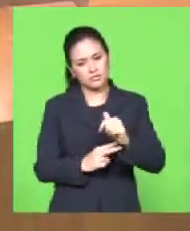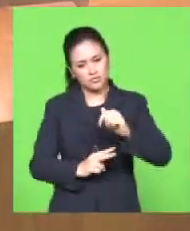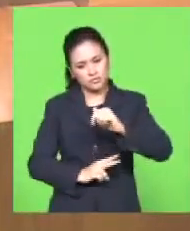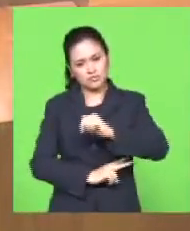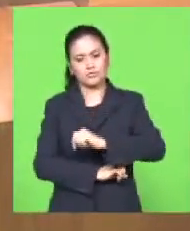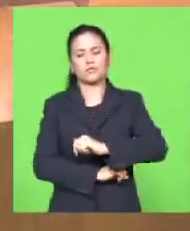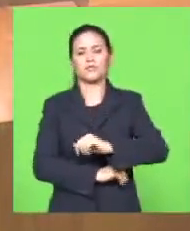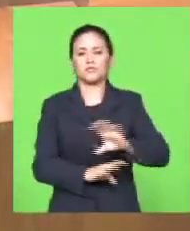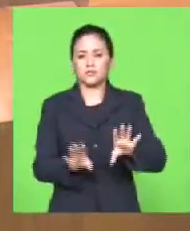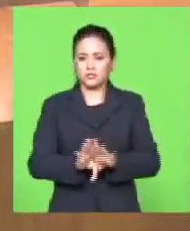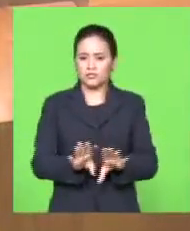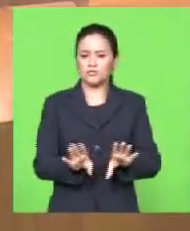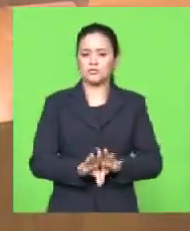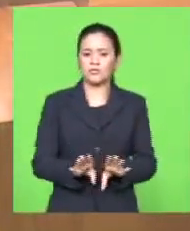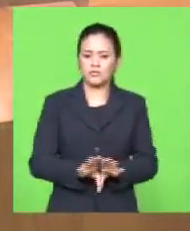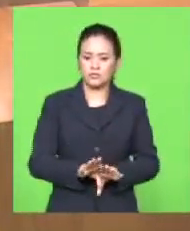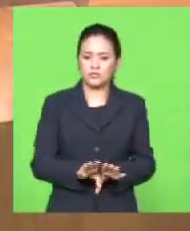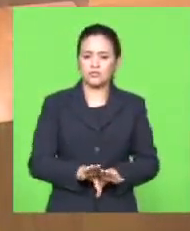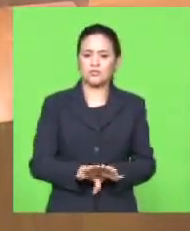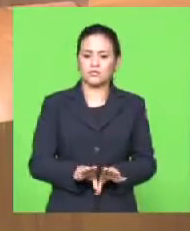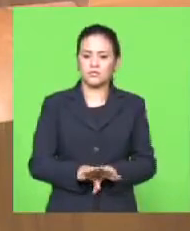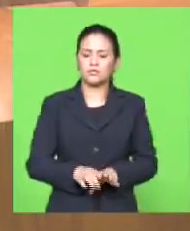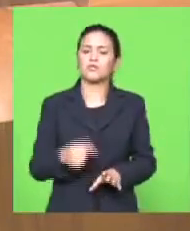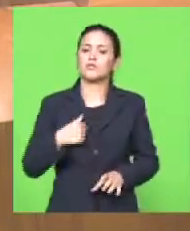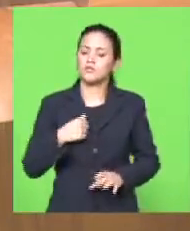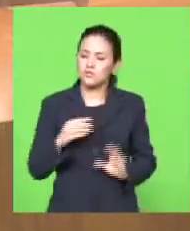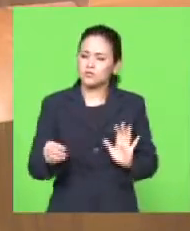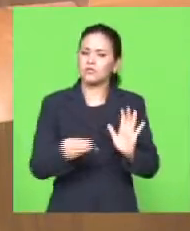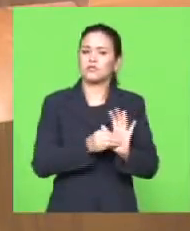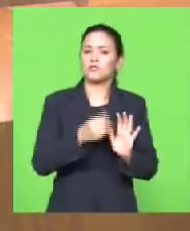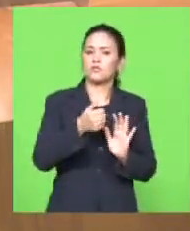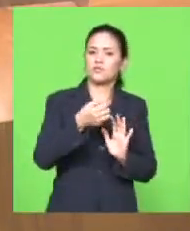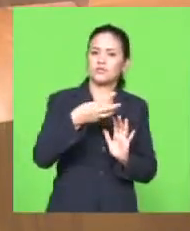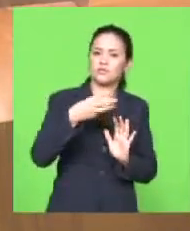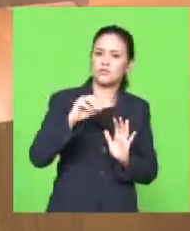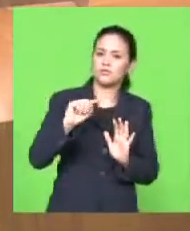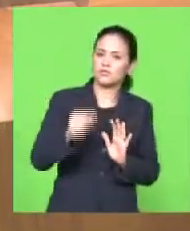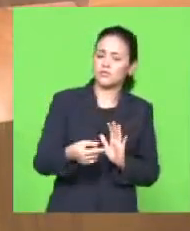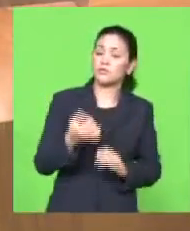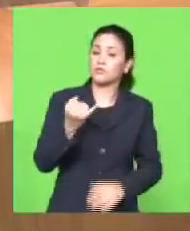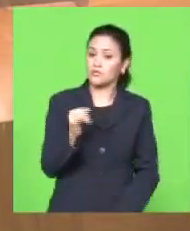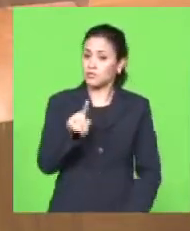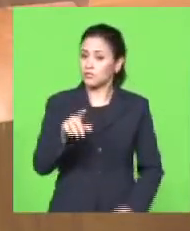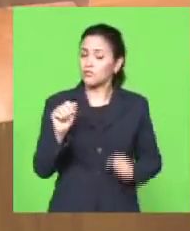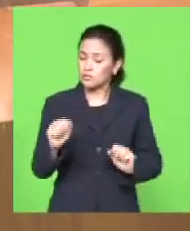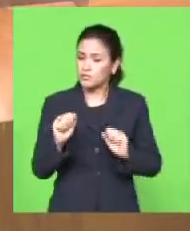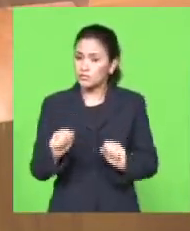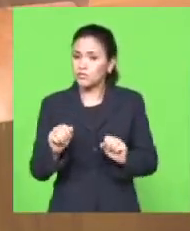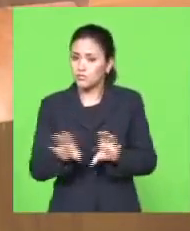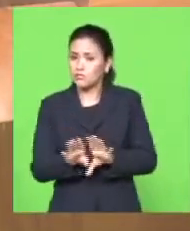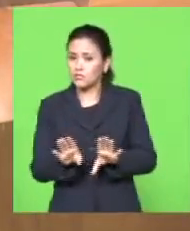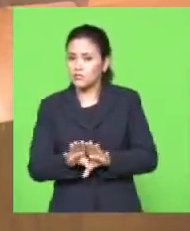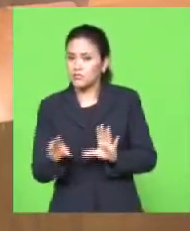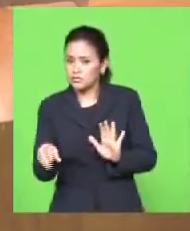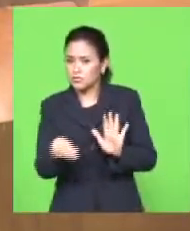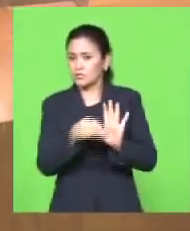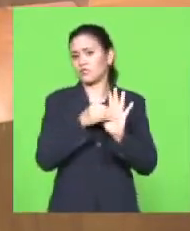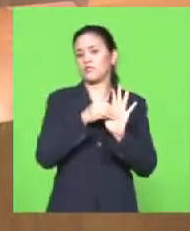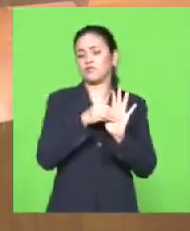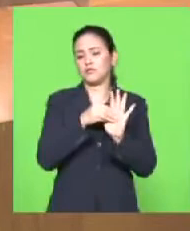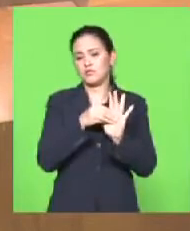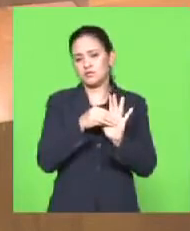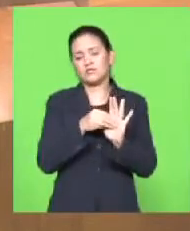da mesma forma que eu estou colocando os R$130 mil. Se Vossa Excelência pudesse colocar também de emenda parlamentar, seria